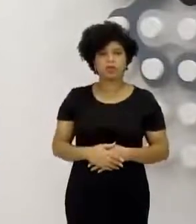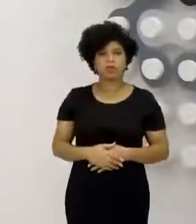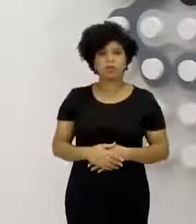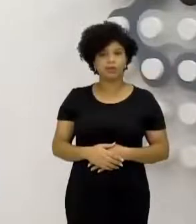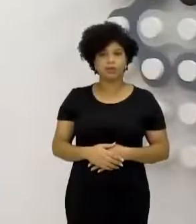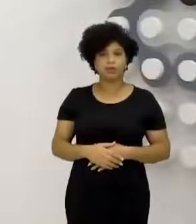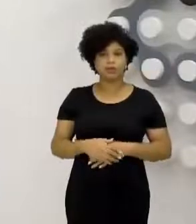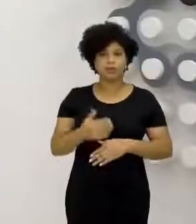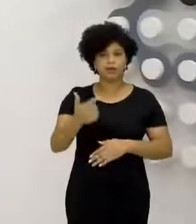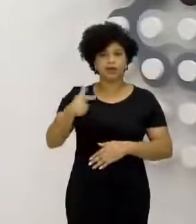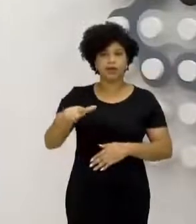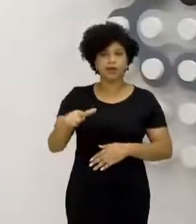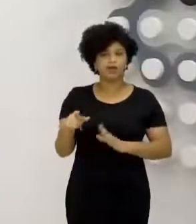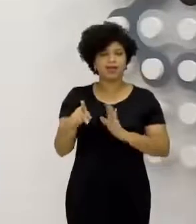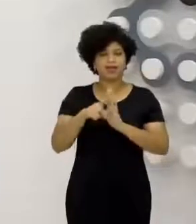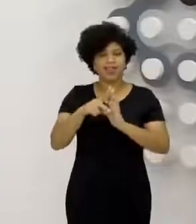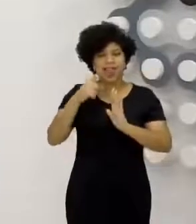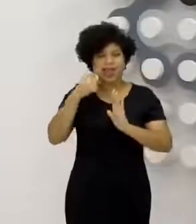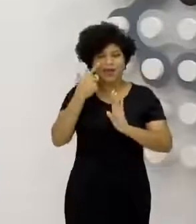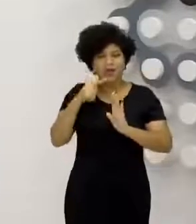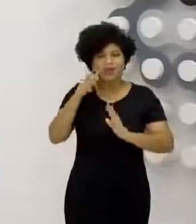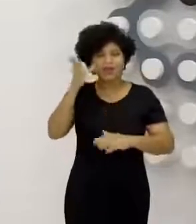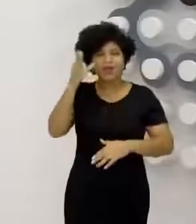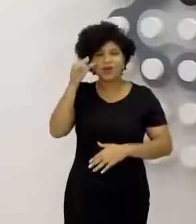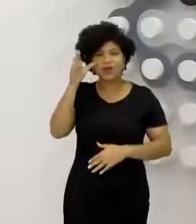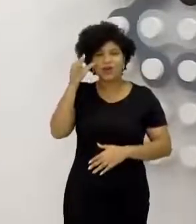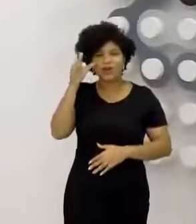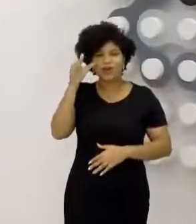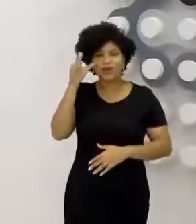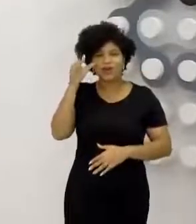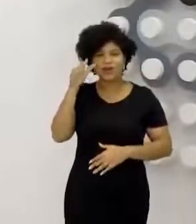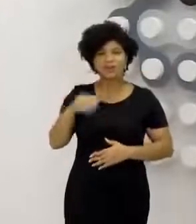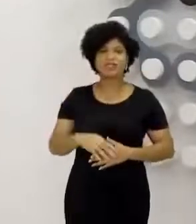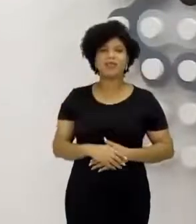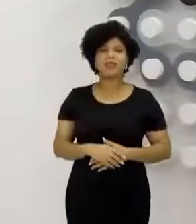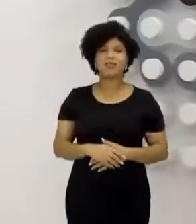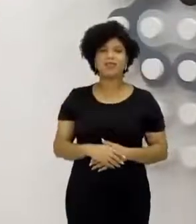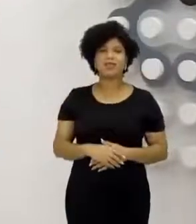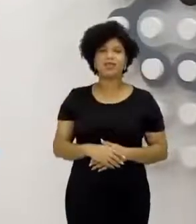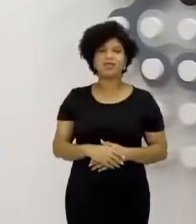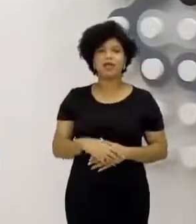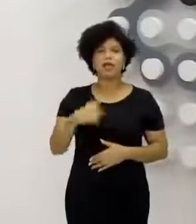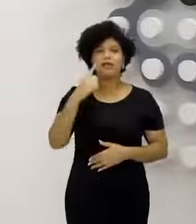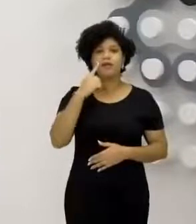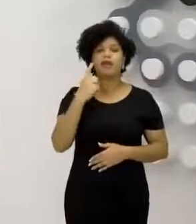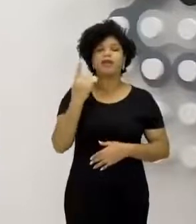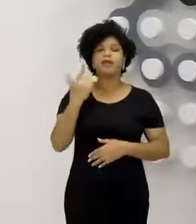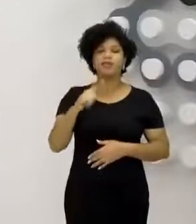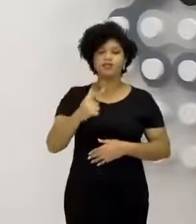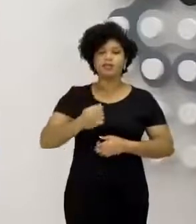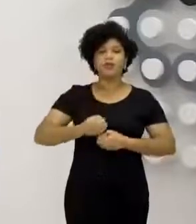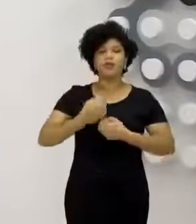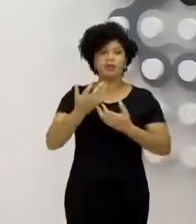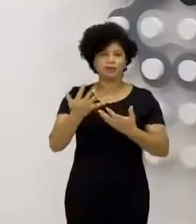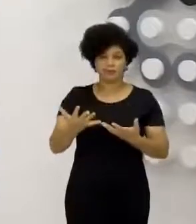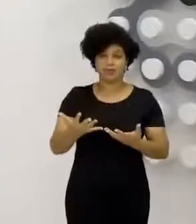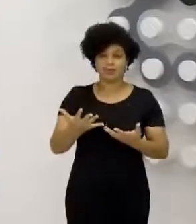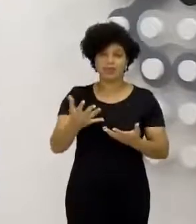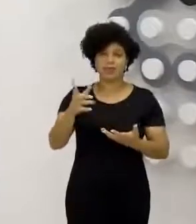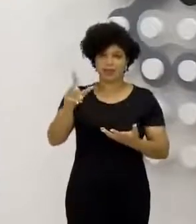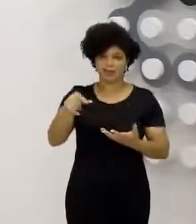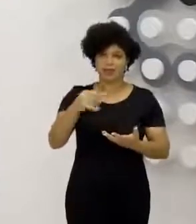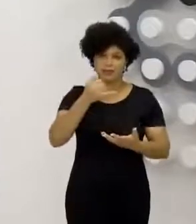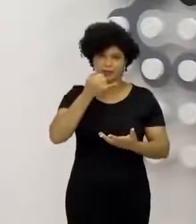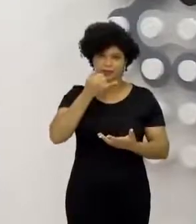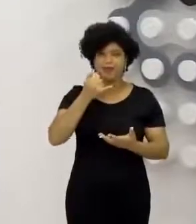poema para essa música, e eu fiquei bem curioso quando eu recebi esse poema para eu colocar uma música. Qual era a sua